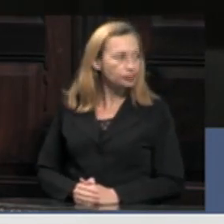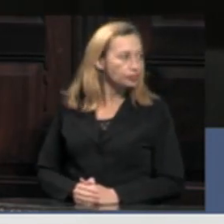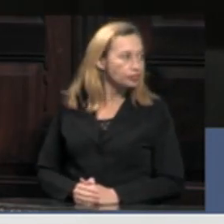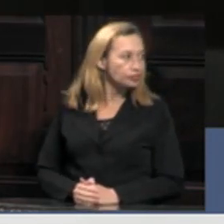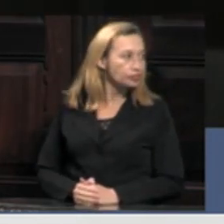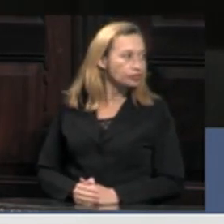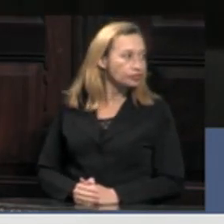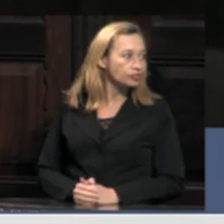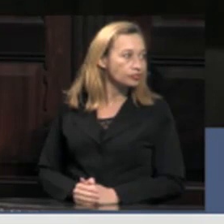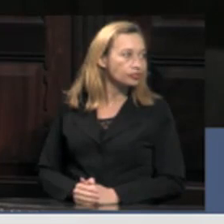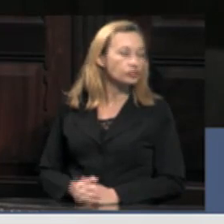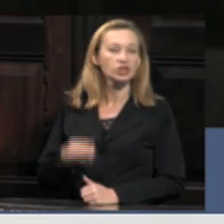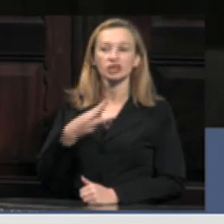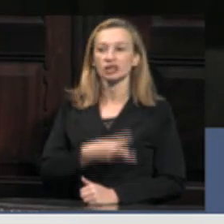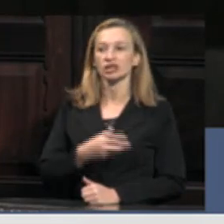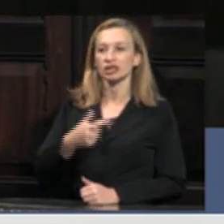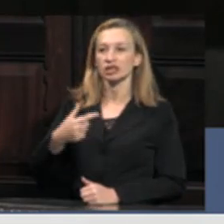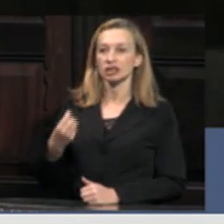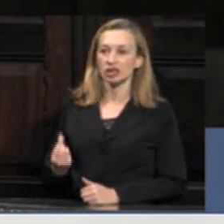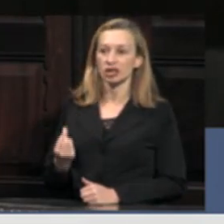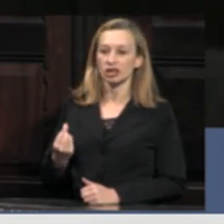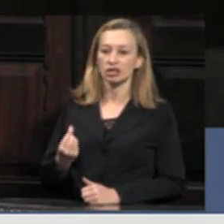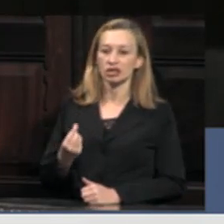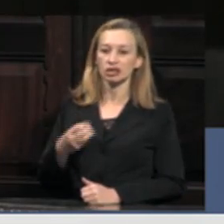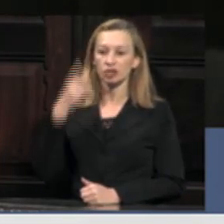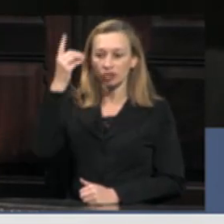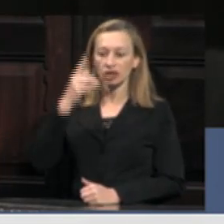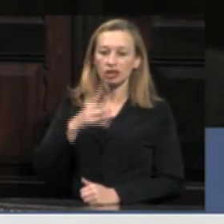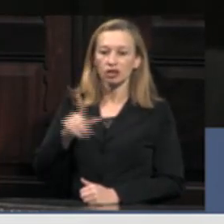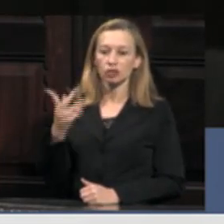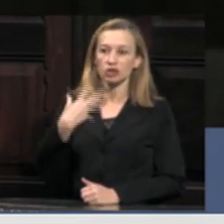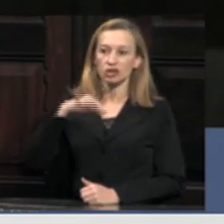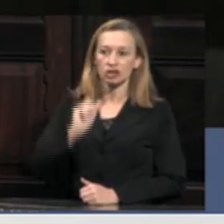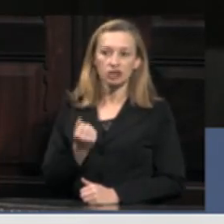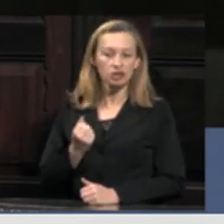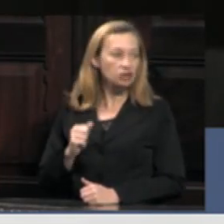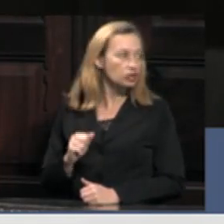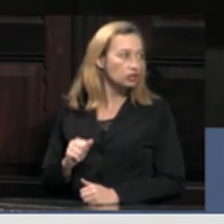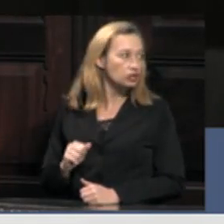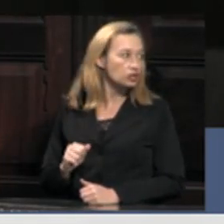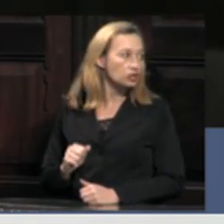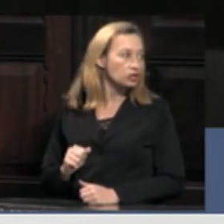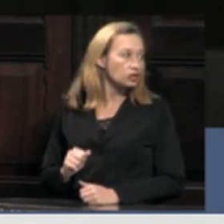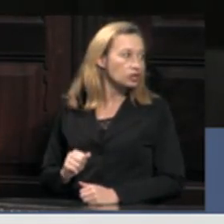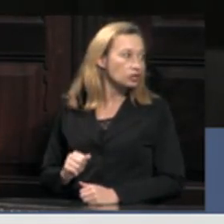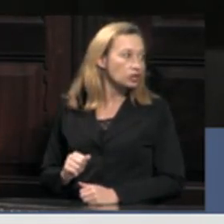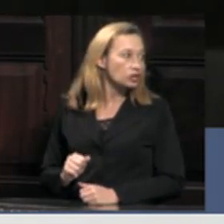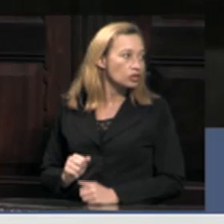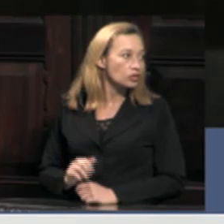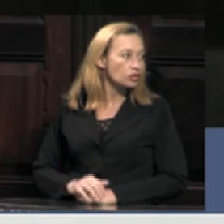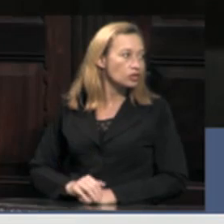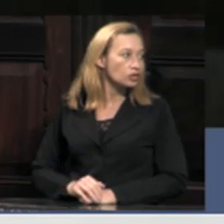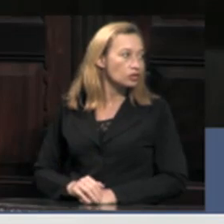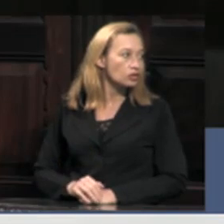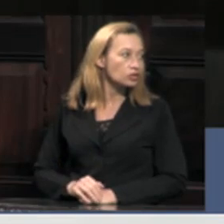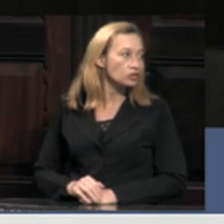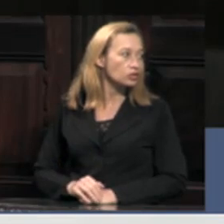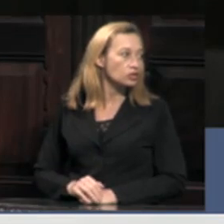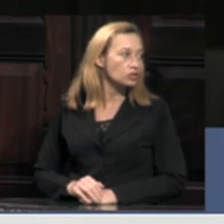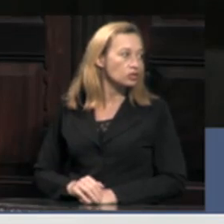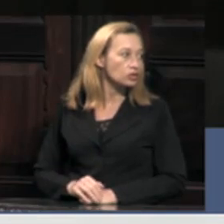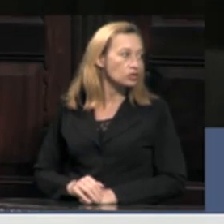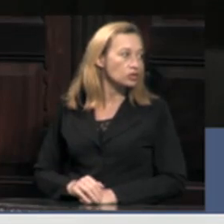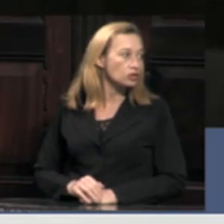legislativa número 36 de 2015, autoria da deputada Lucinha, que solicita ao excelentíssimo governador do Estado do Rio de Janeiro o envio de mensagem expondo sobre a regularização fundiária